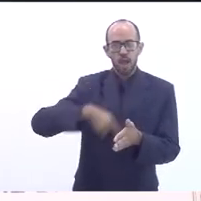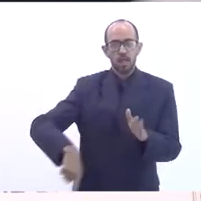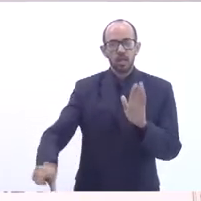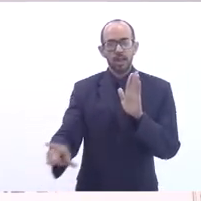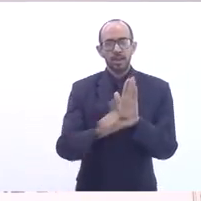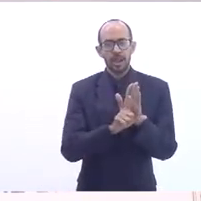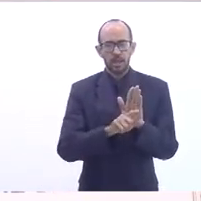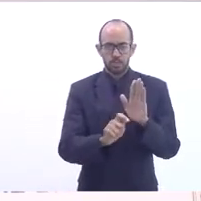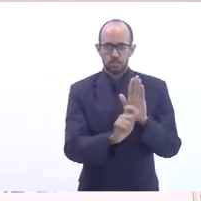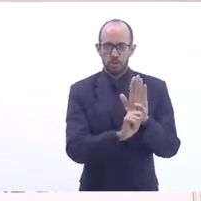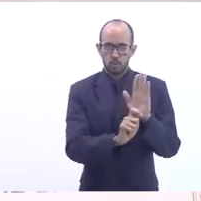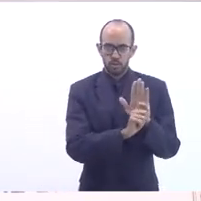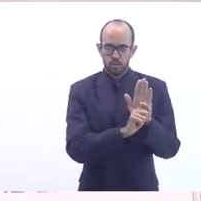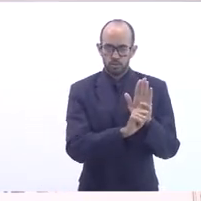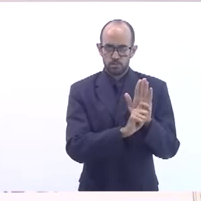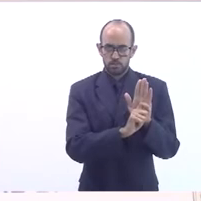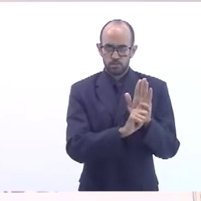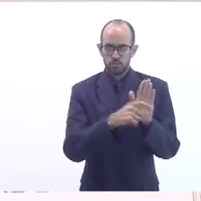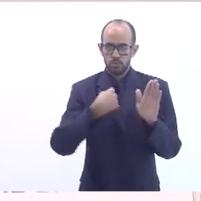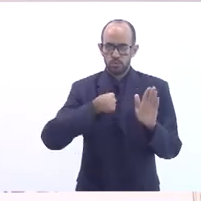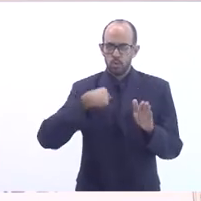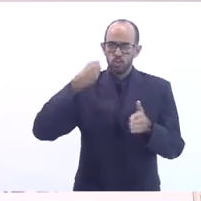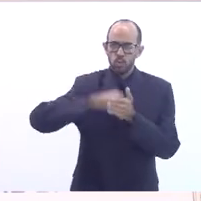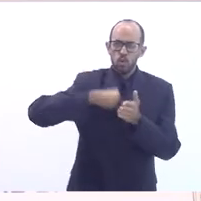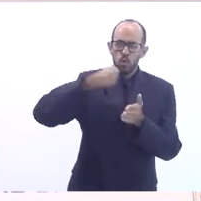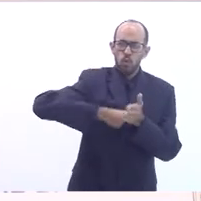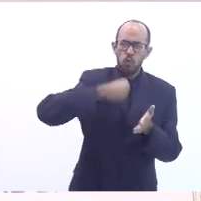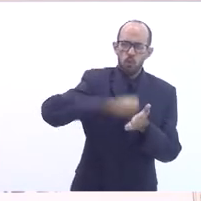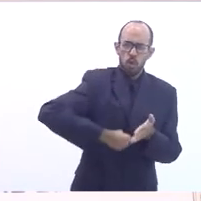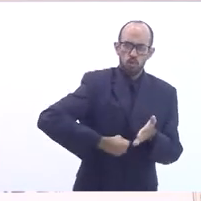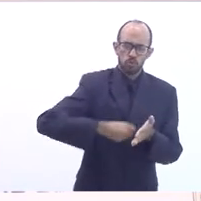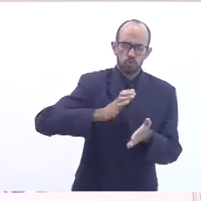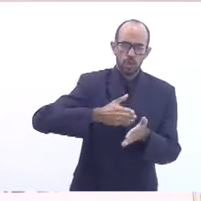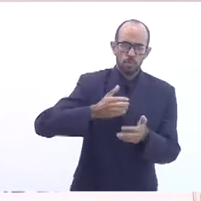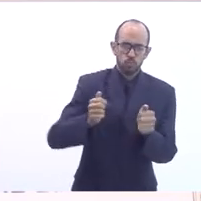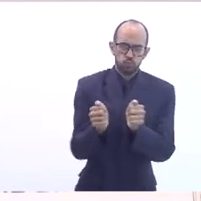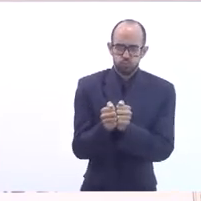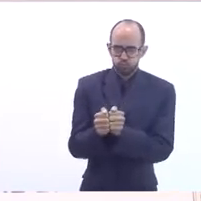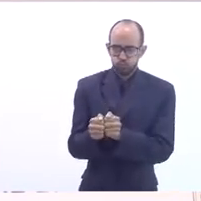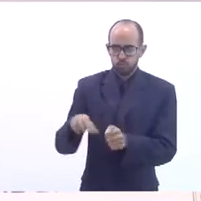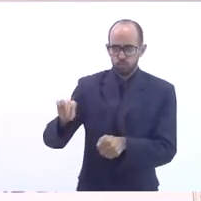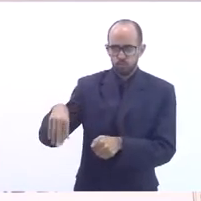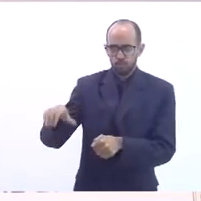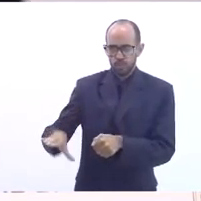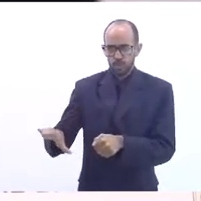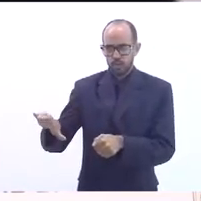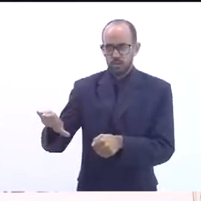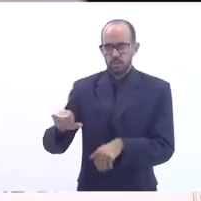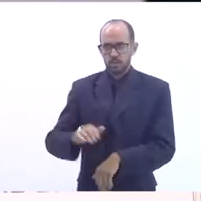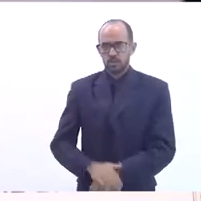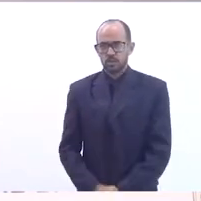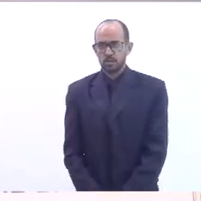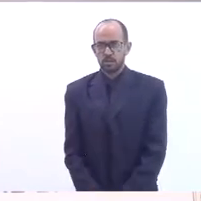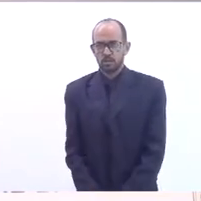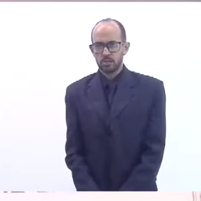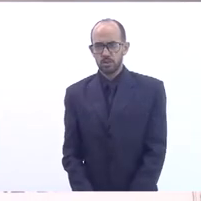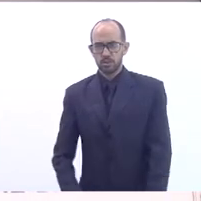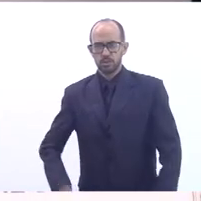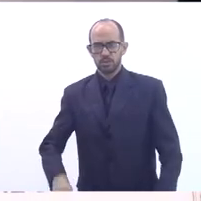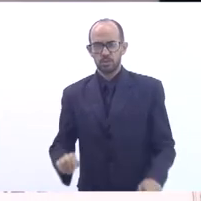legalização da maconha então eu tô nessa muito tempo como o link da e dizer o seguinte